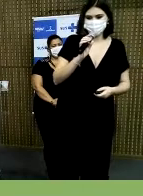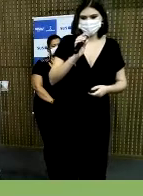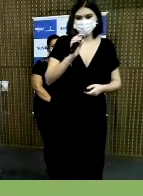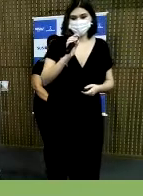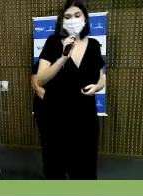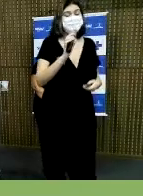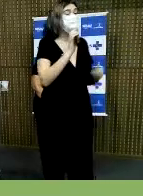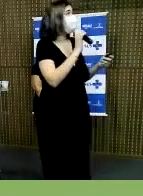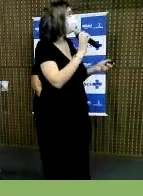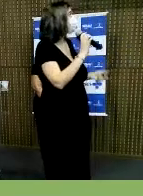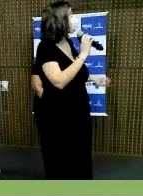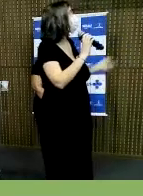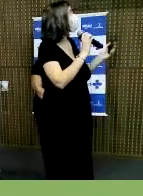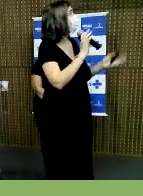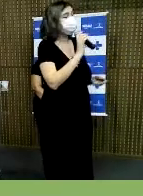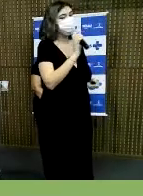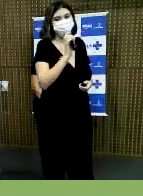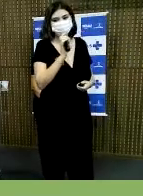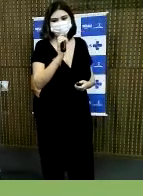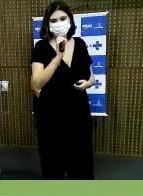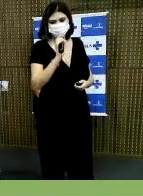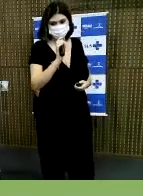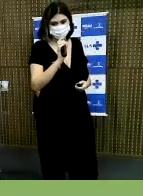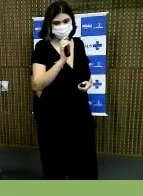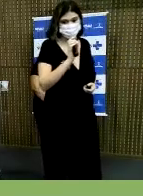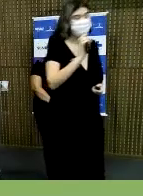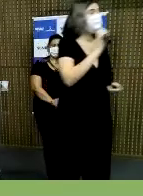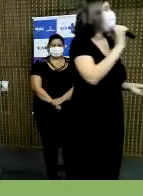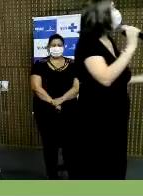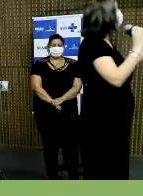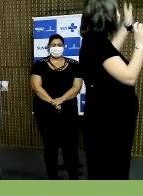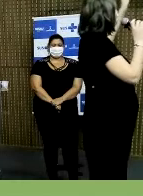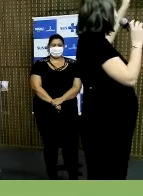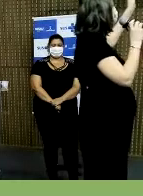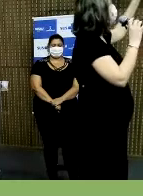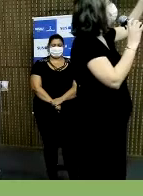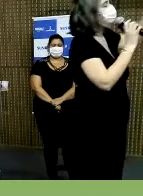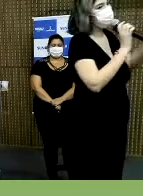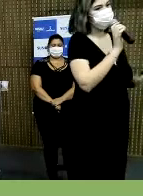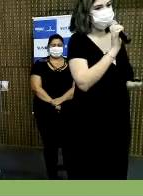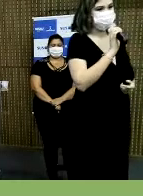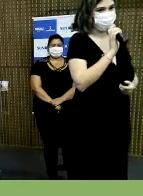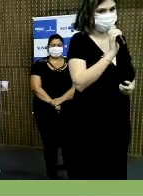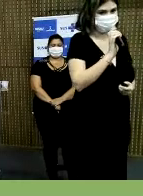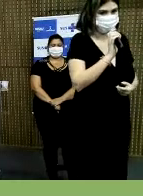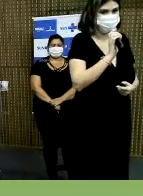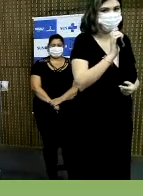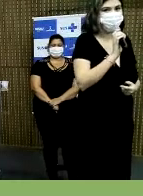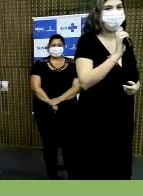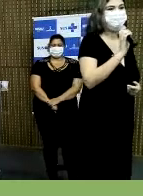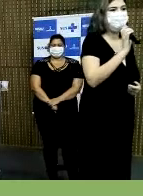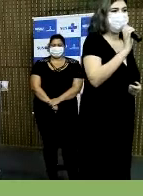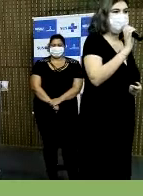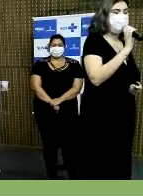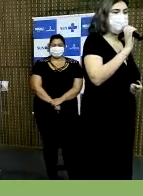alguma coisa. Em relação ao nosso programa de controle de tabagismo, primeiramente, eu vou estar falando do nosso profissional